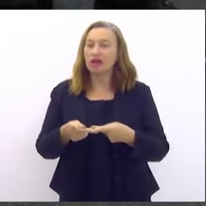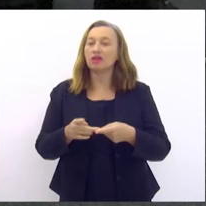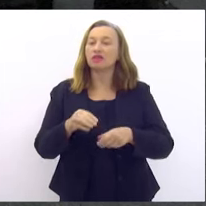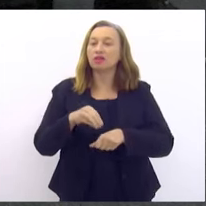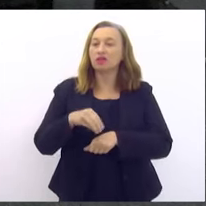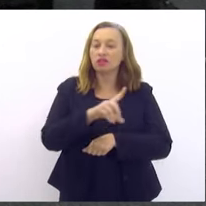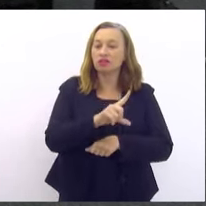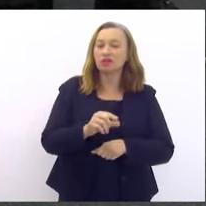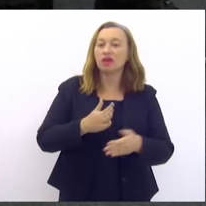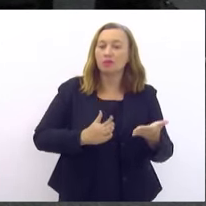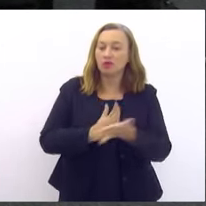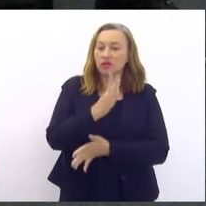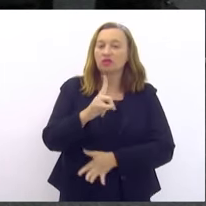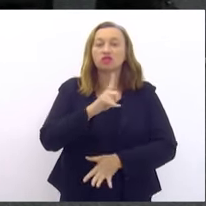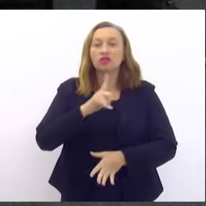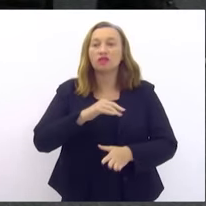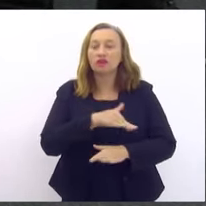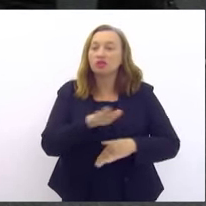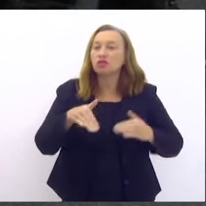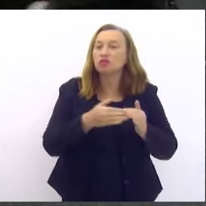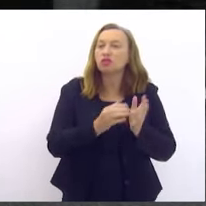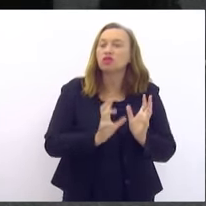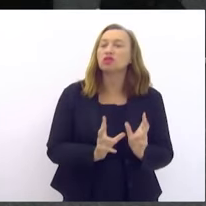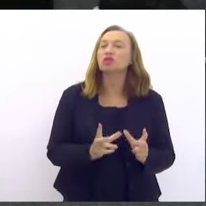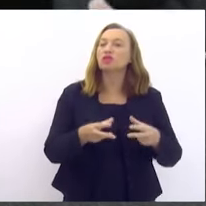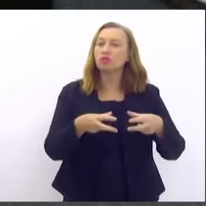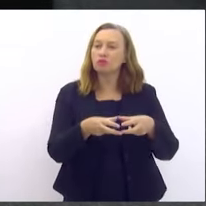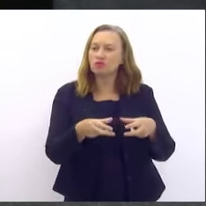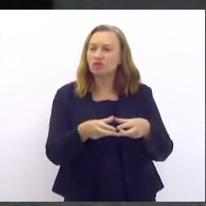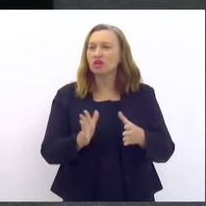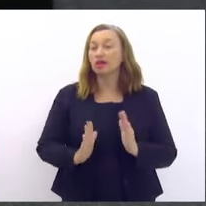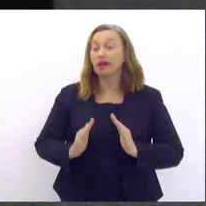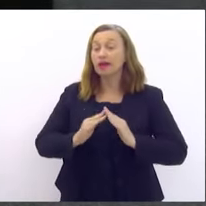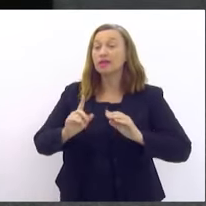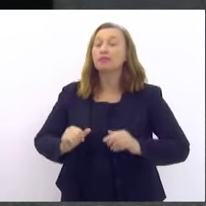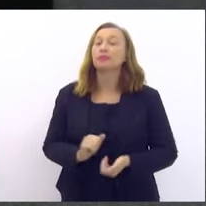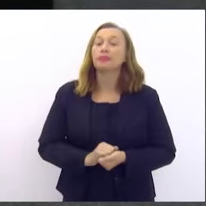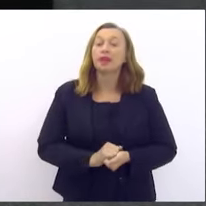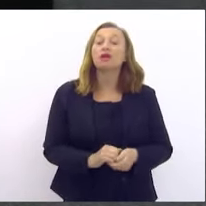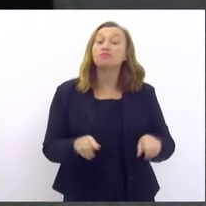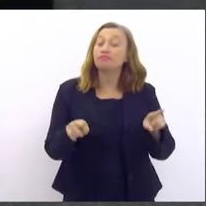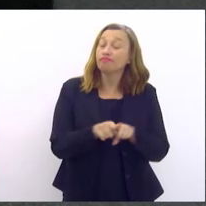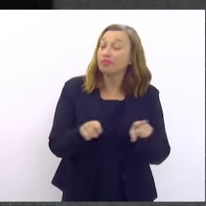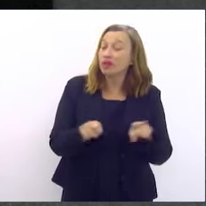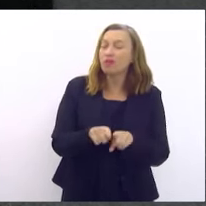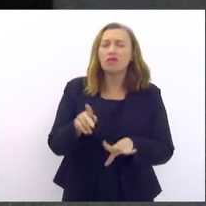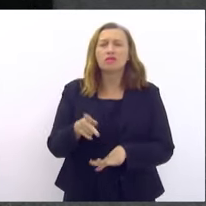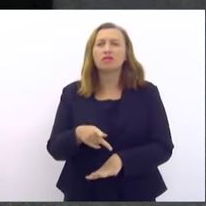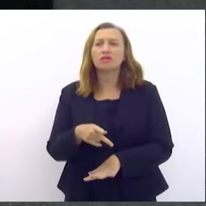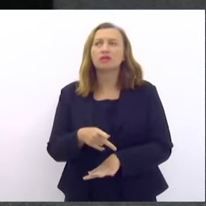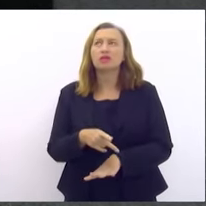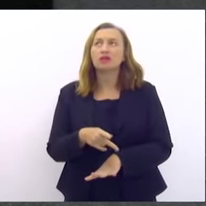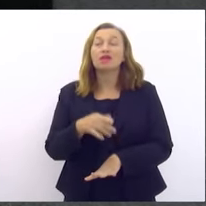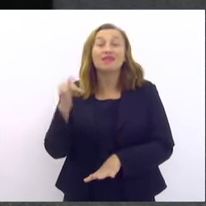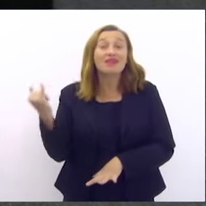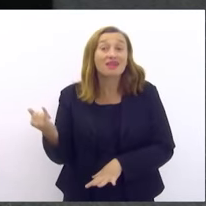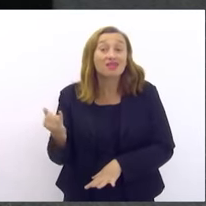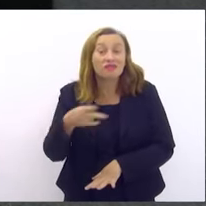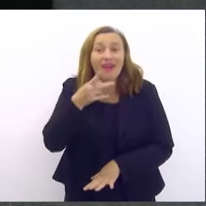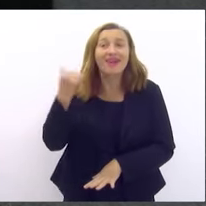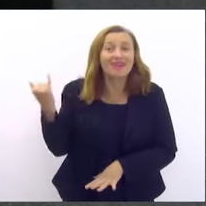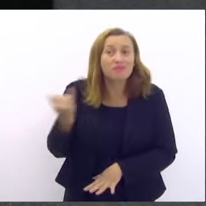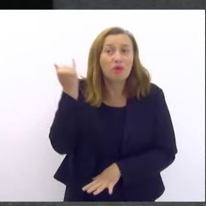a aprovação de todas as comissões que passaram e também dizer que é muito importante